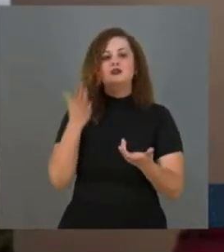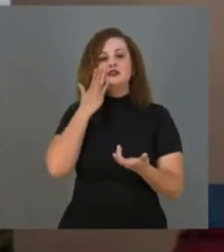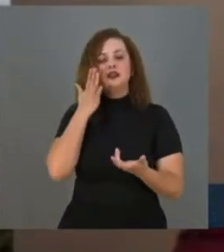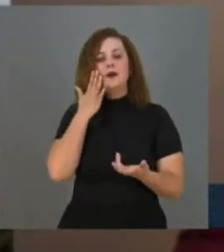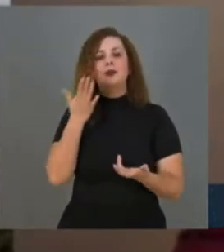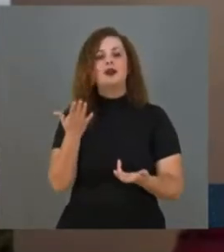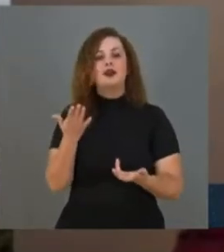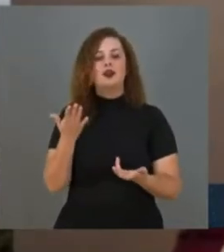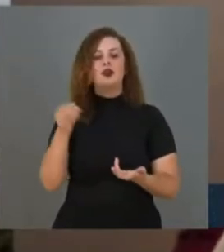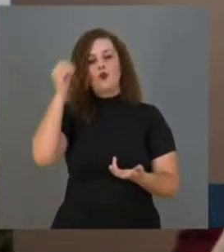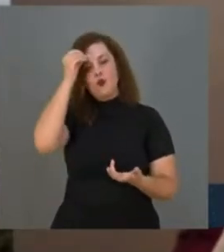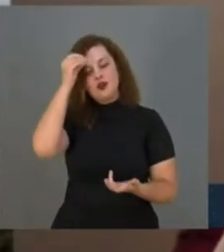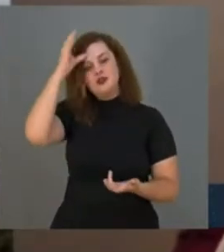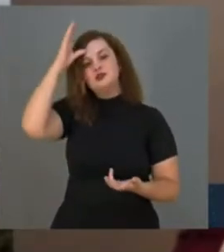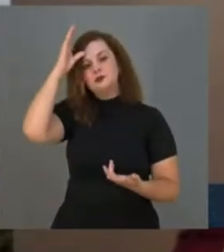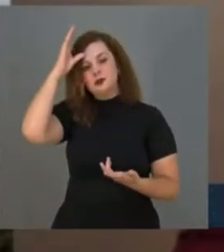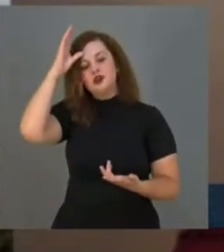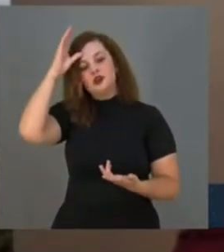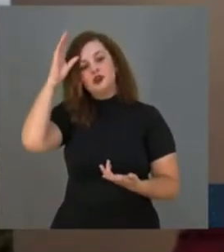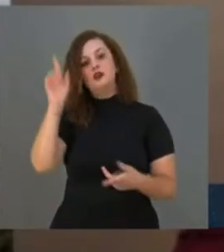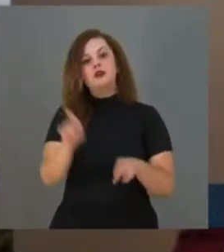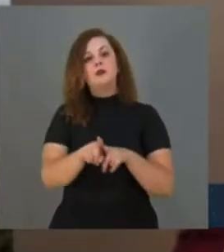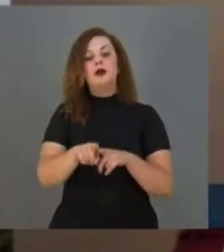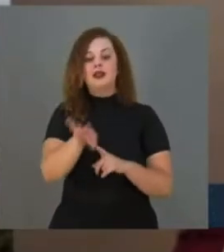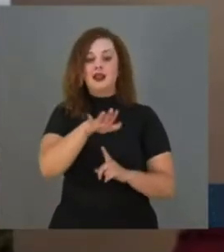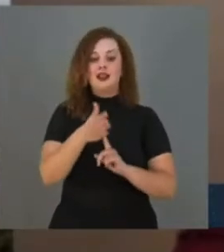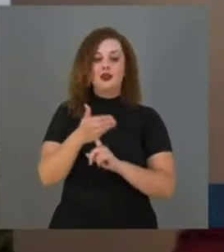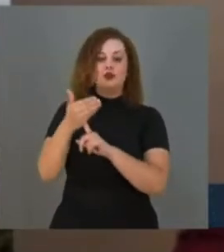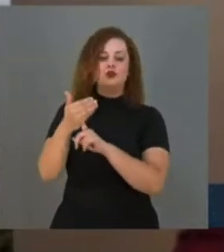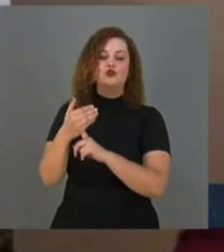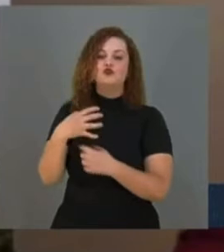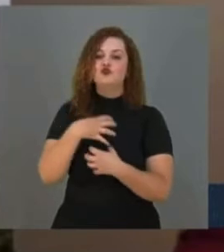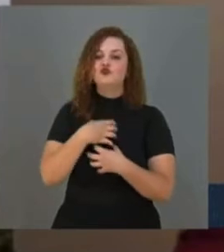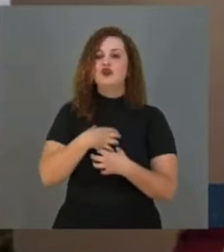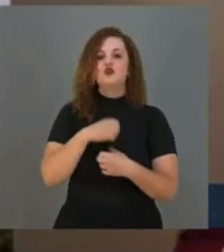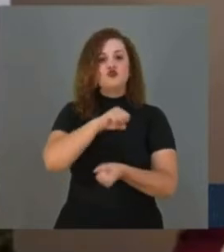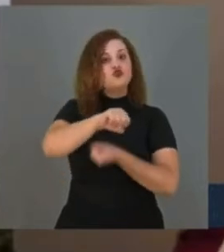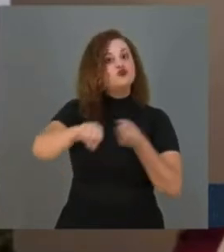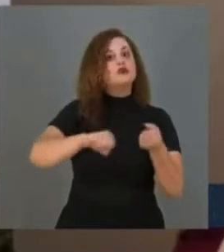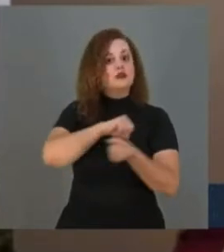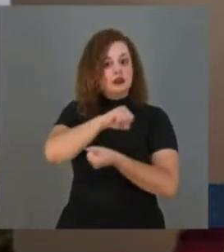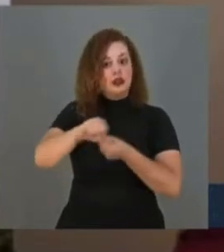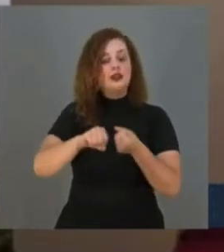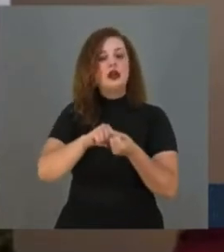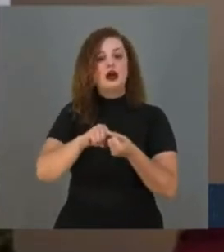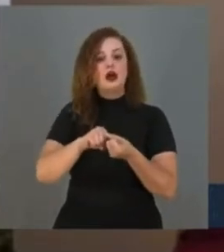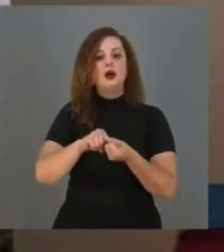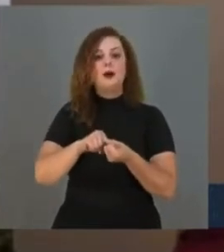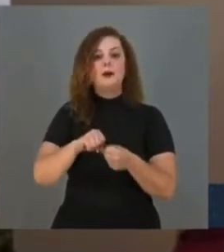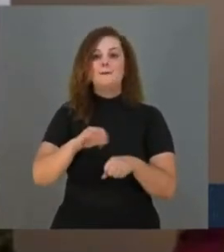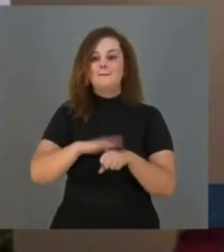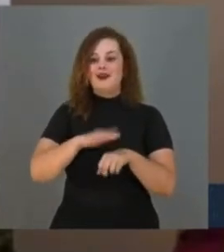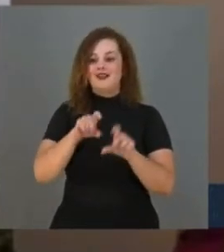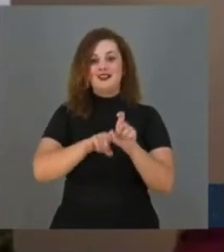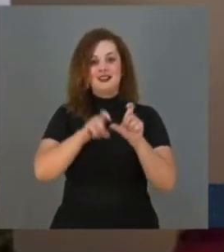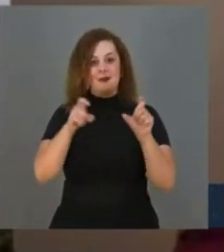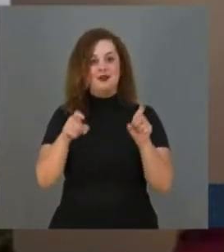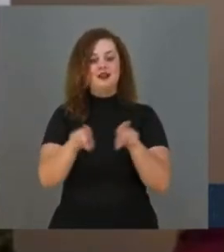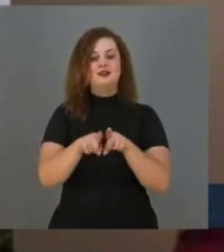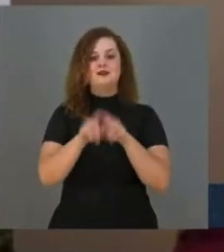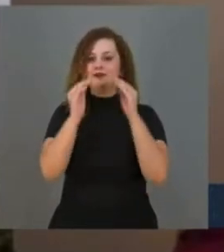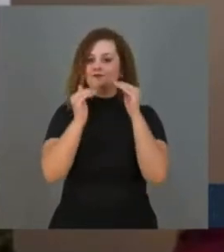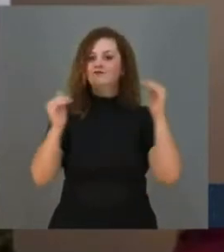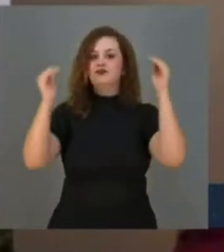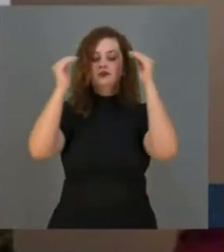à produção de conhecimento e tecnologias de modo sustentável, mais independente,